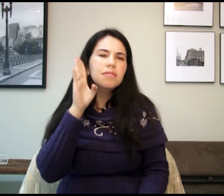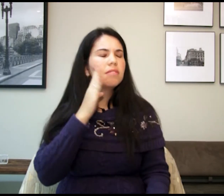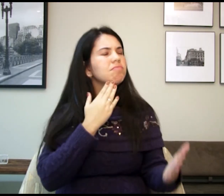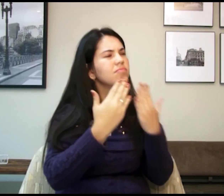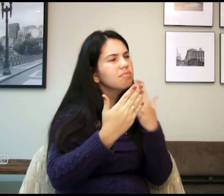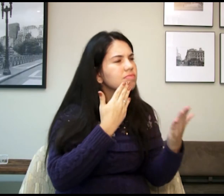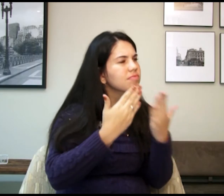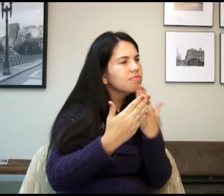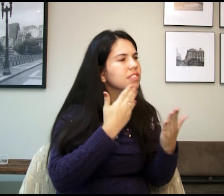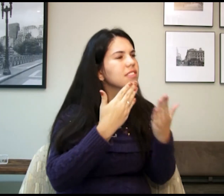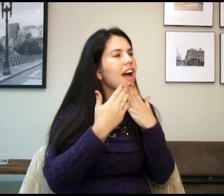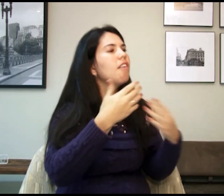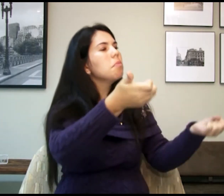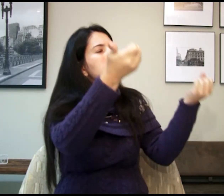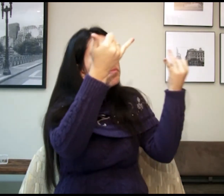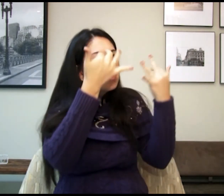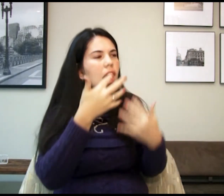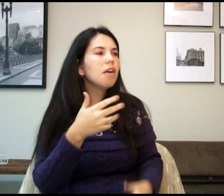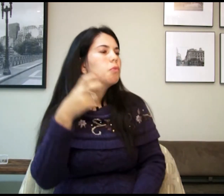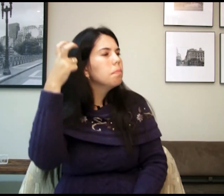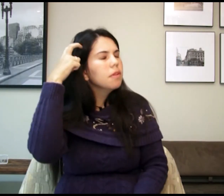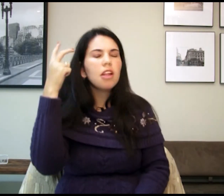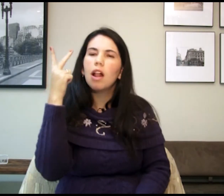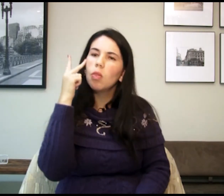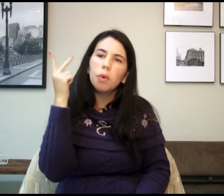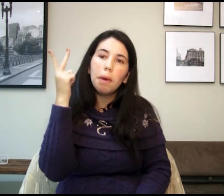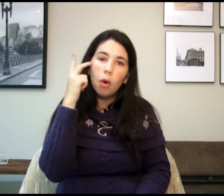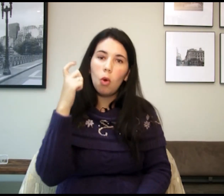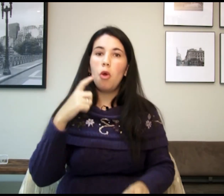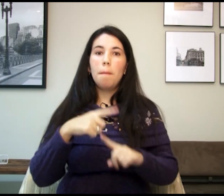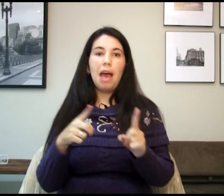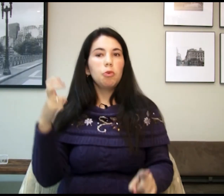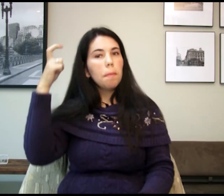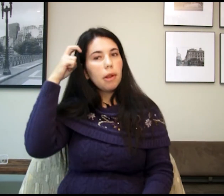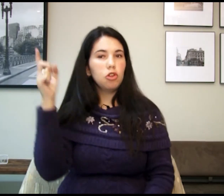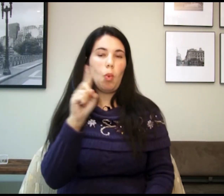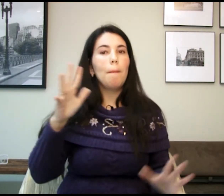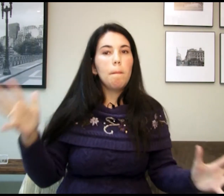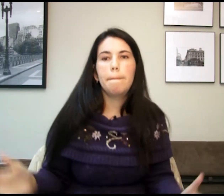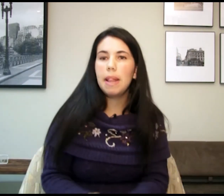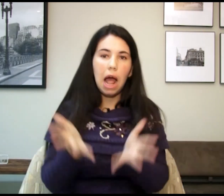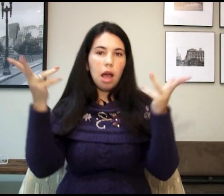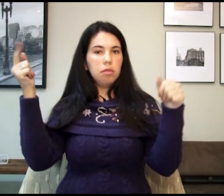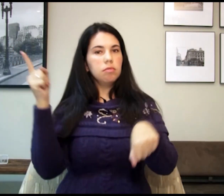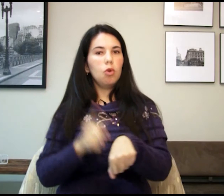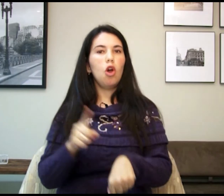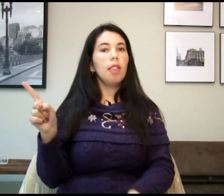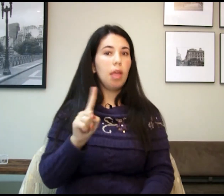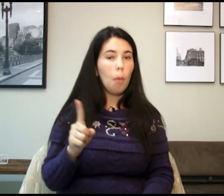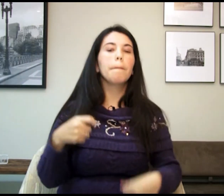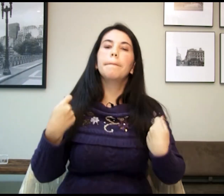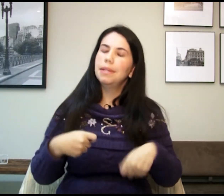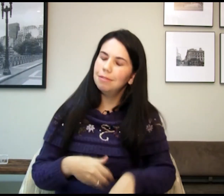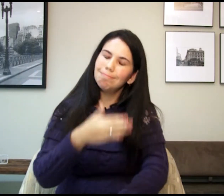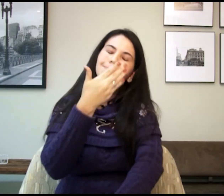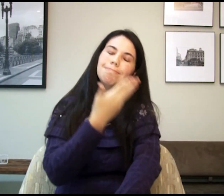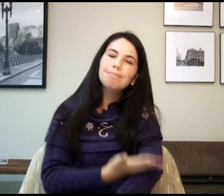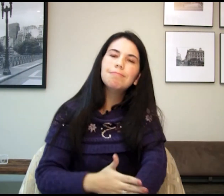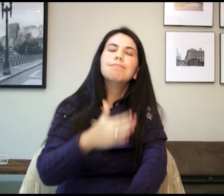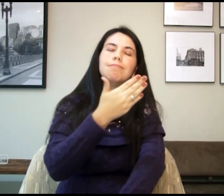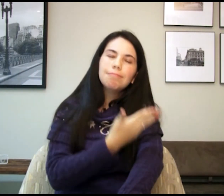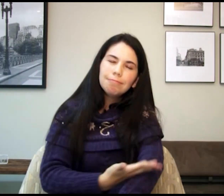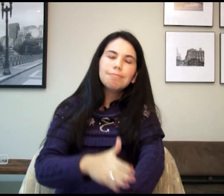Todos eram legais, conversaram e explicaram que era natural. Mas não era milagre. Precisaria